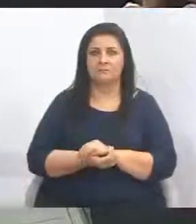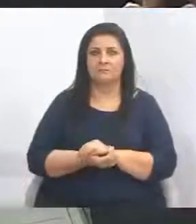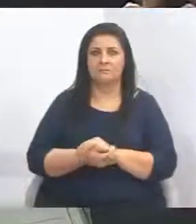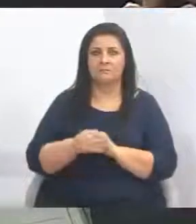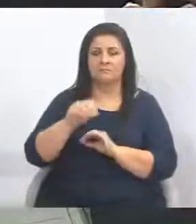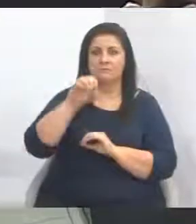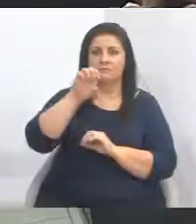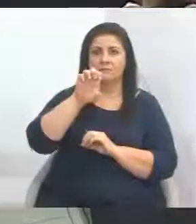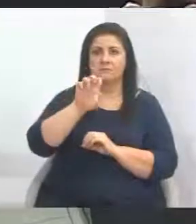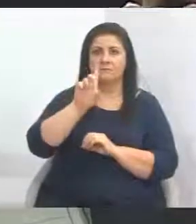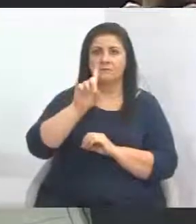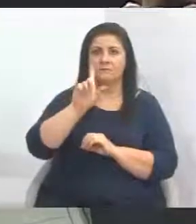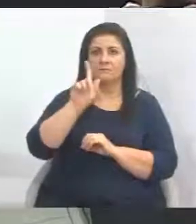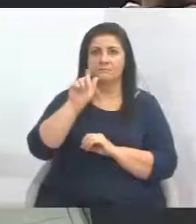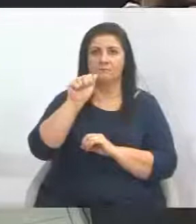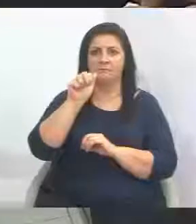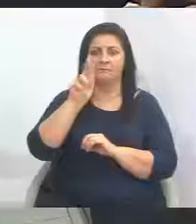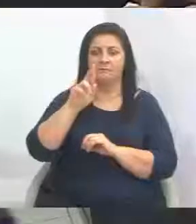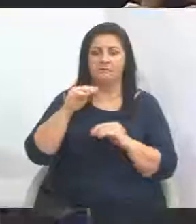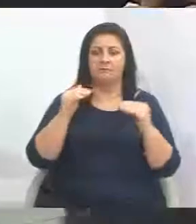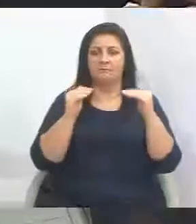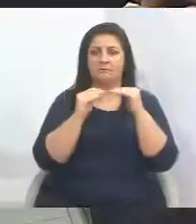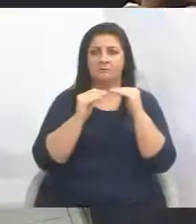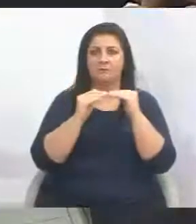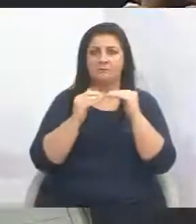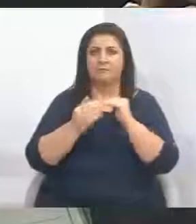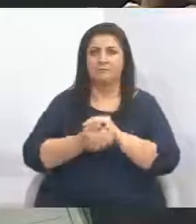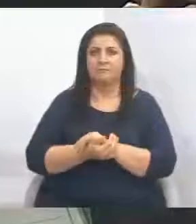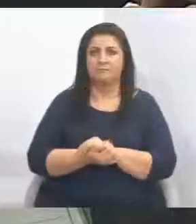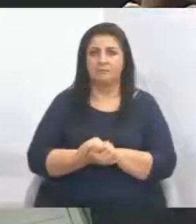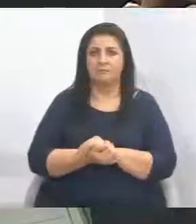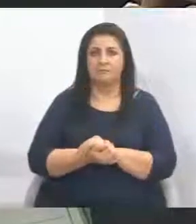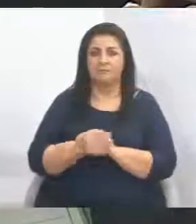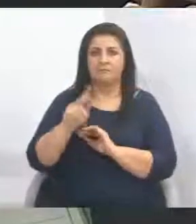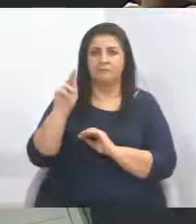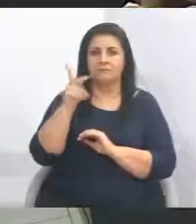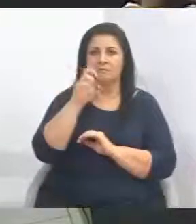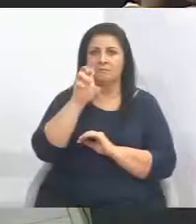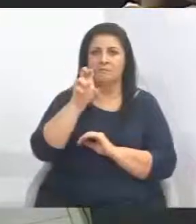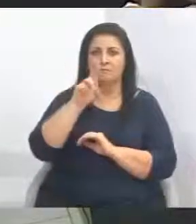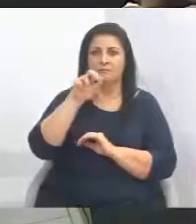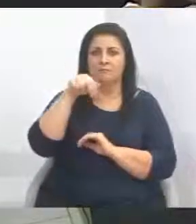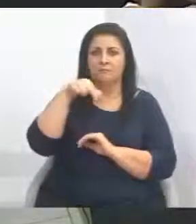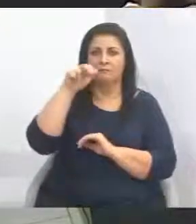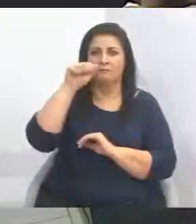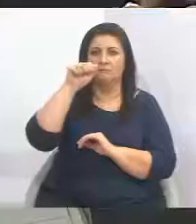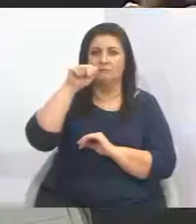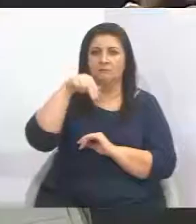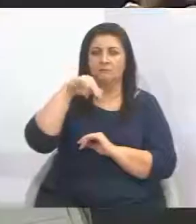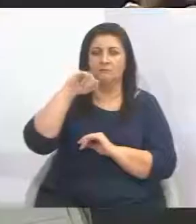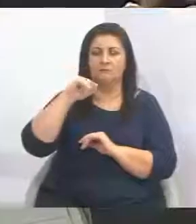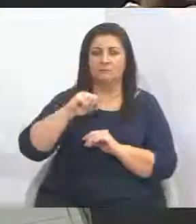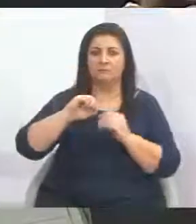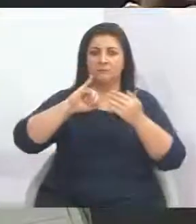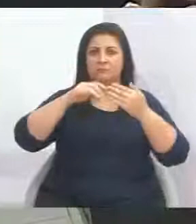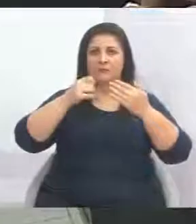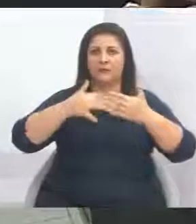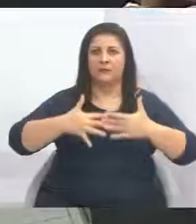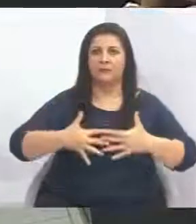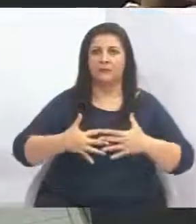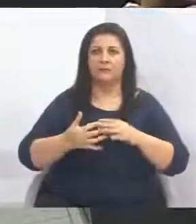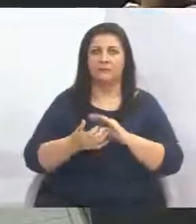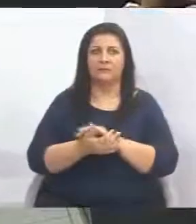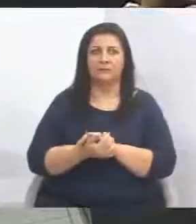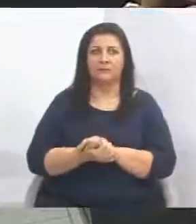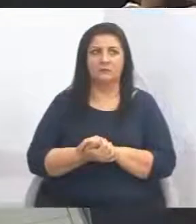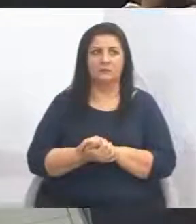Edgar Sasaki? Favorável. Como vota o vereador Hernani Barreto? Justificando o voto, senhor